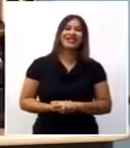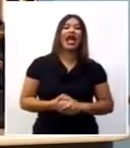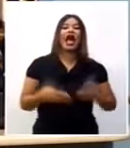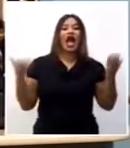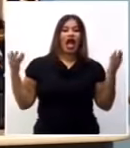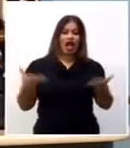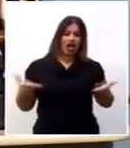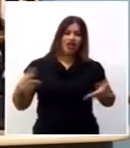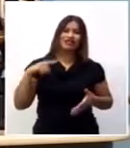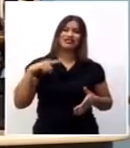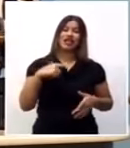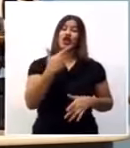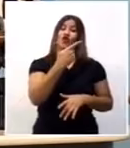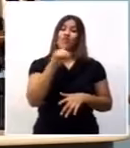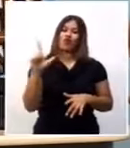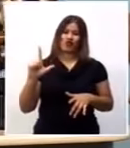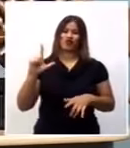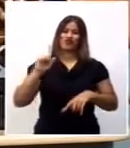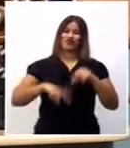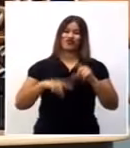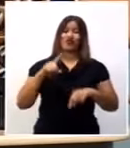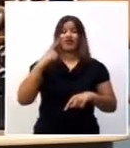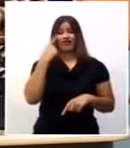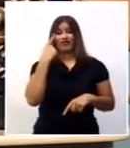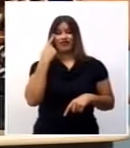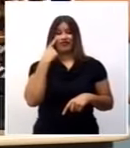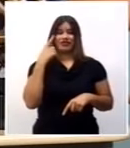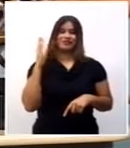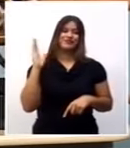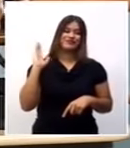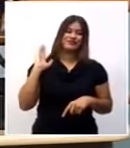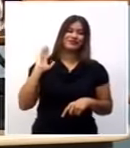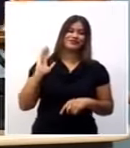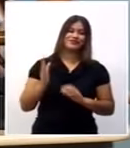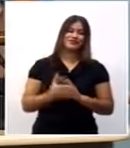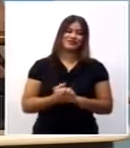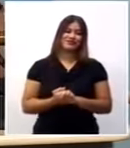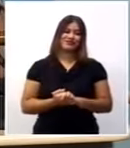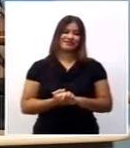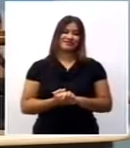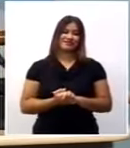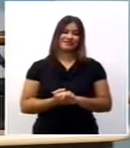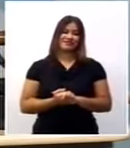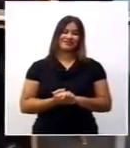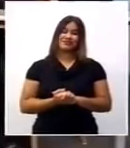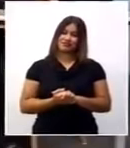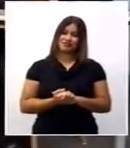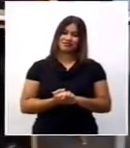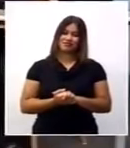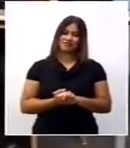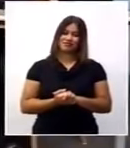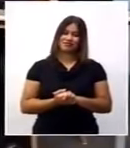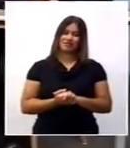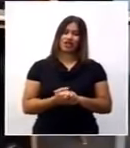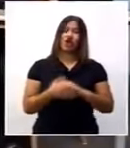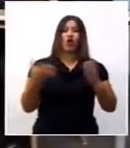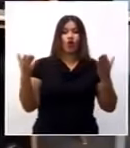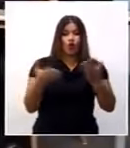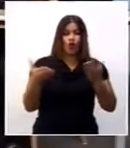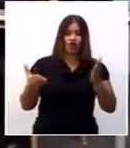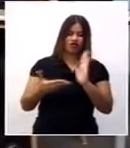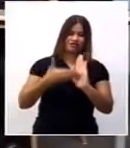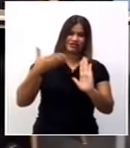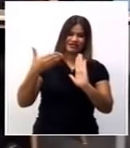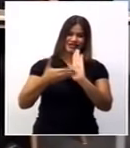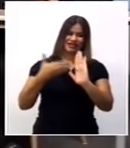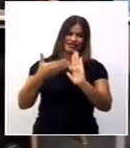algumas outras fontes históricas para vocês verem. Vocês acham que não é uma fonte histórica, mas o material que vocês têm, que vocês